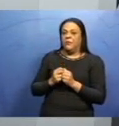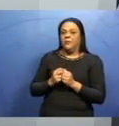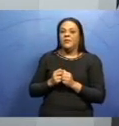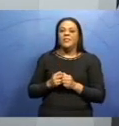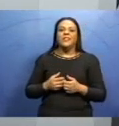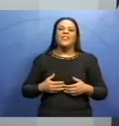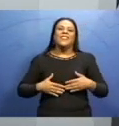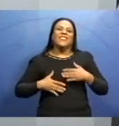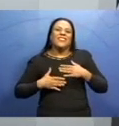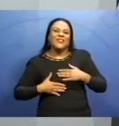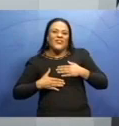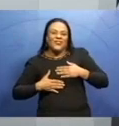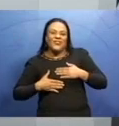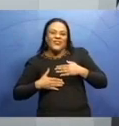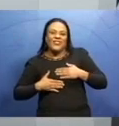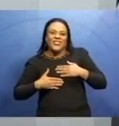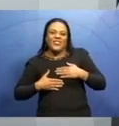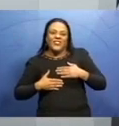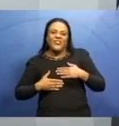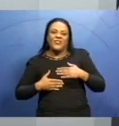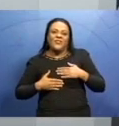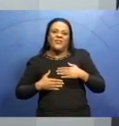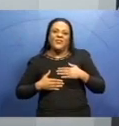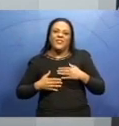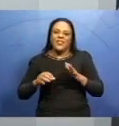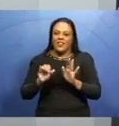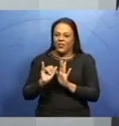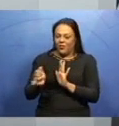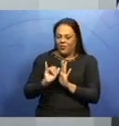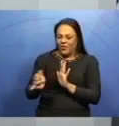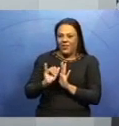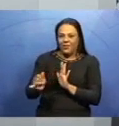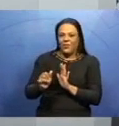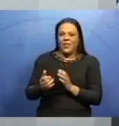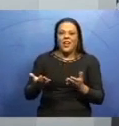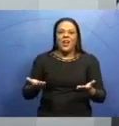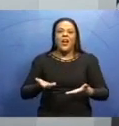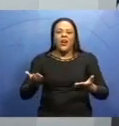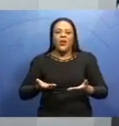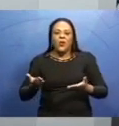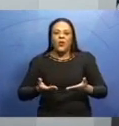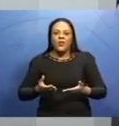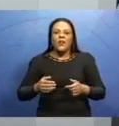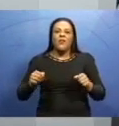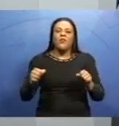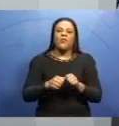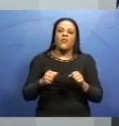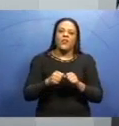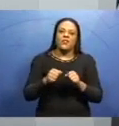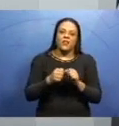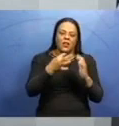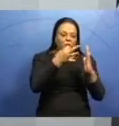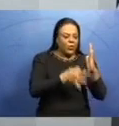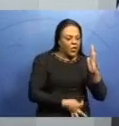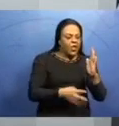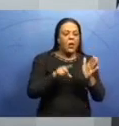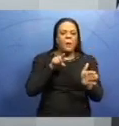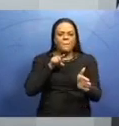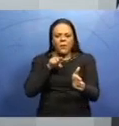Gostaram dessa fábula? Vamos interpretar os textos, fazer algumas perguntas e questionamentos sobre a